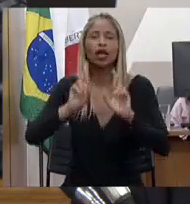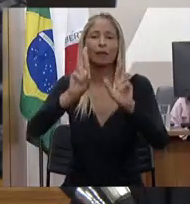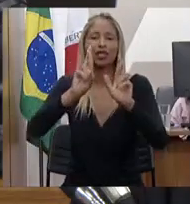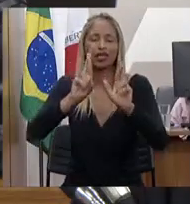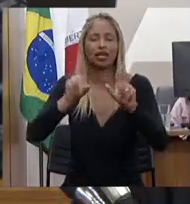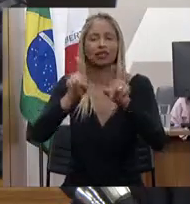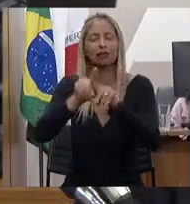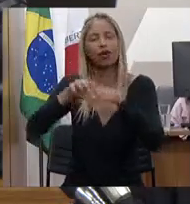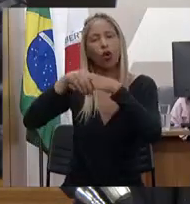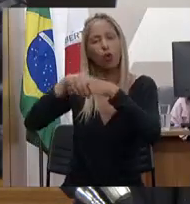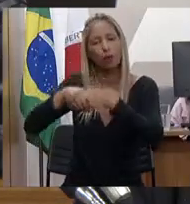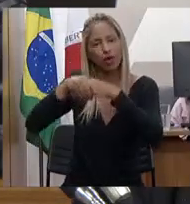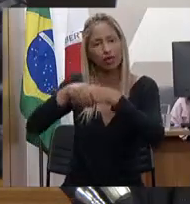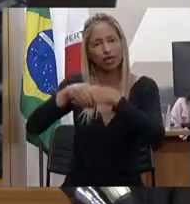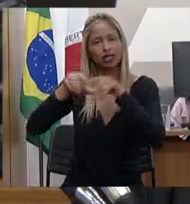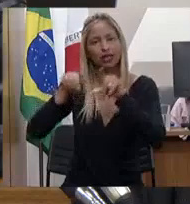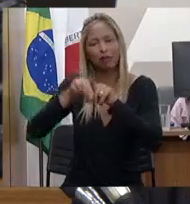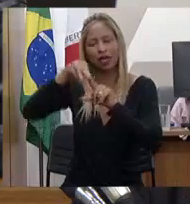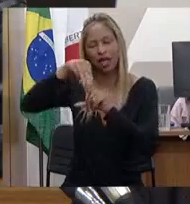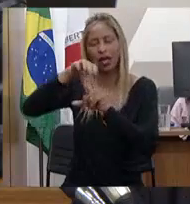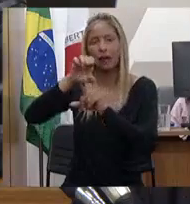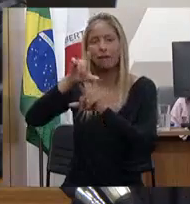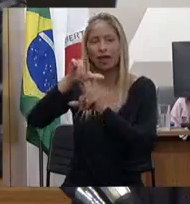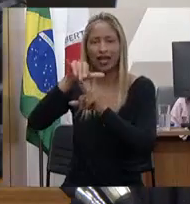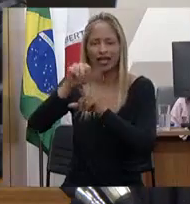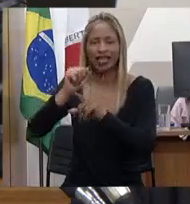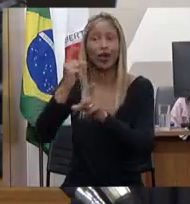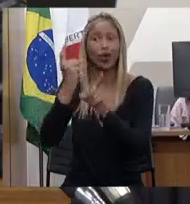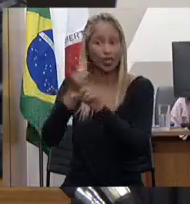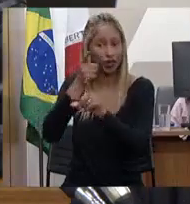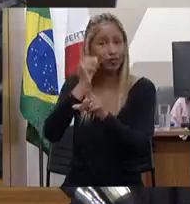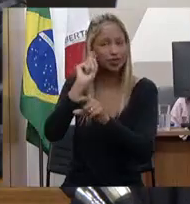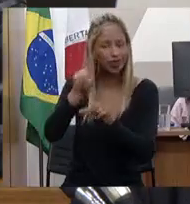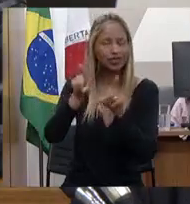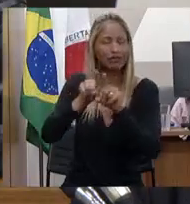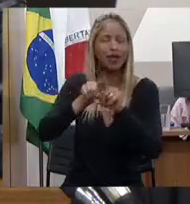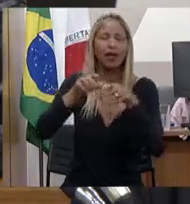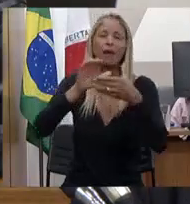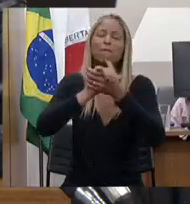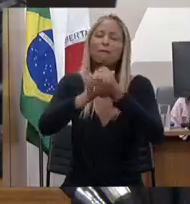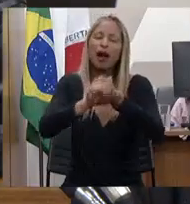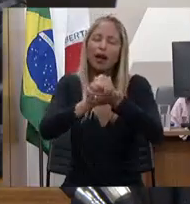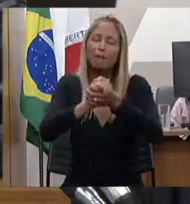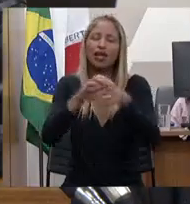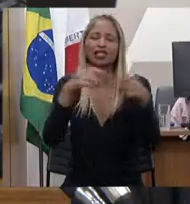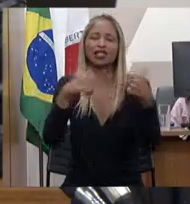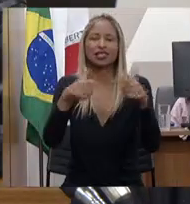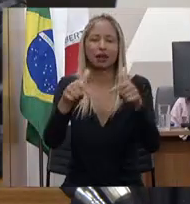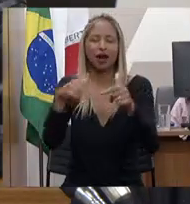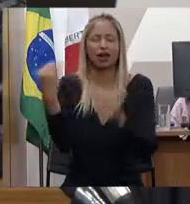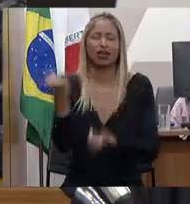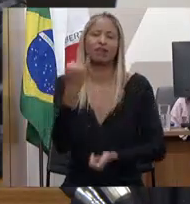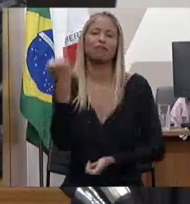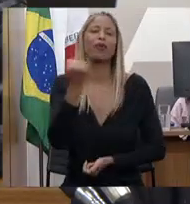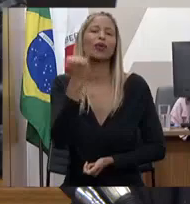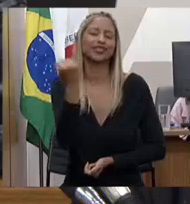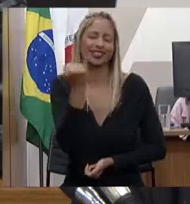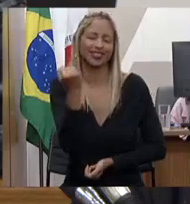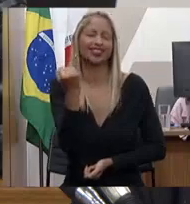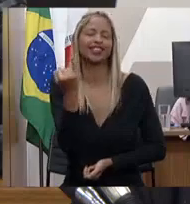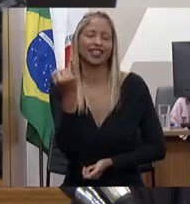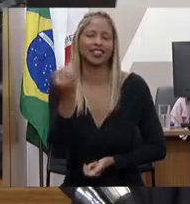quero cumprimentar também a Melina nos encontramos desde ontem né e parabenizá-la pelo trabalho dizer da importância